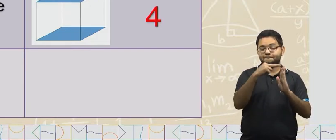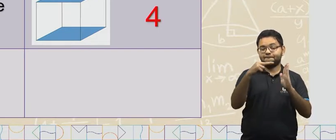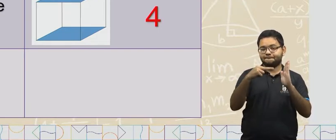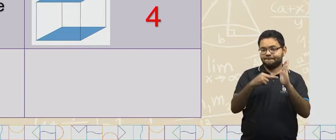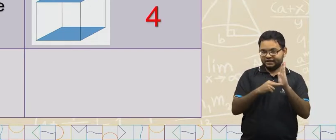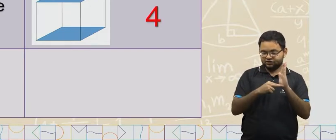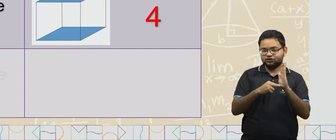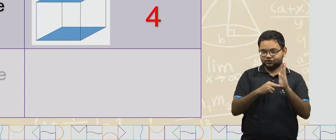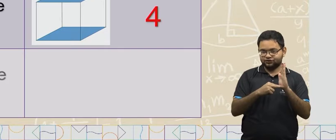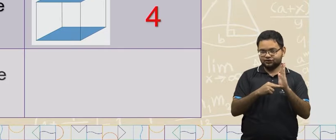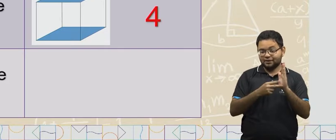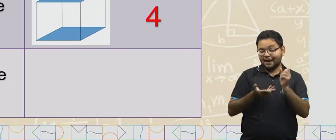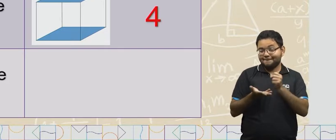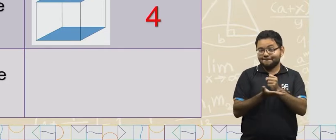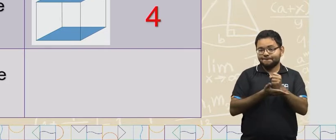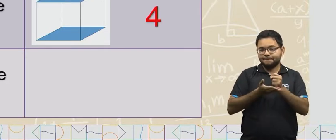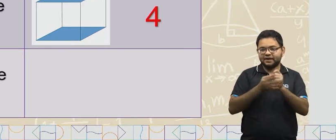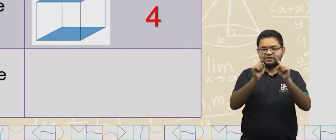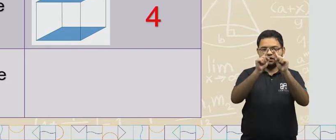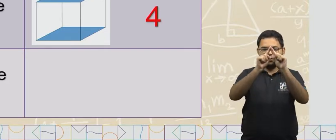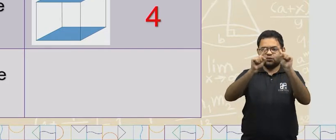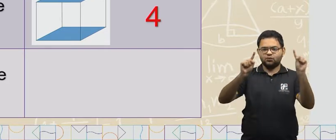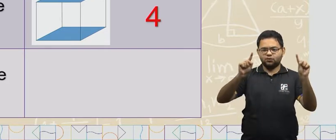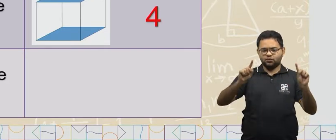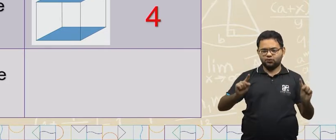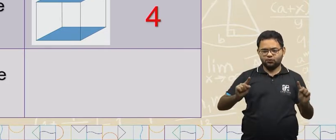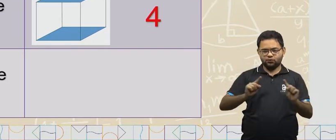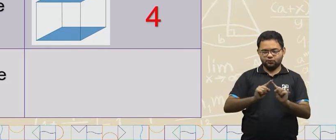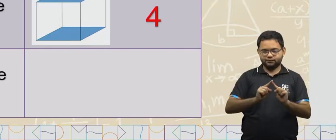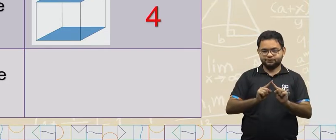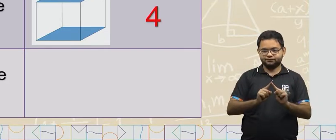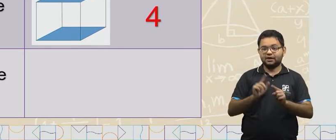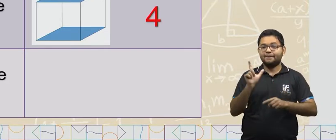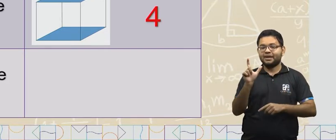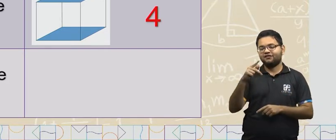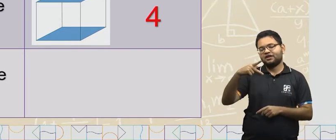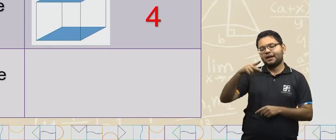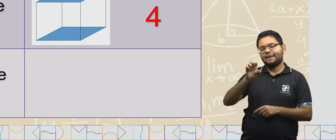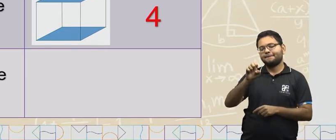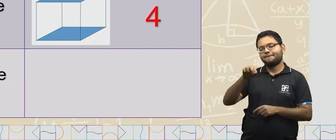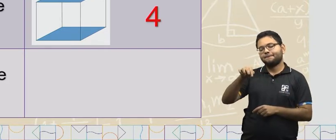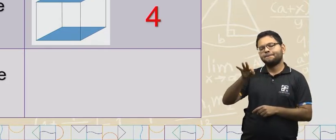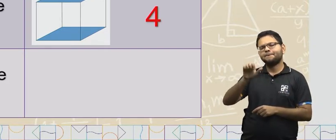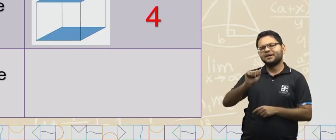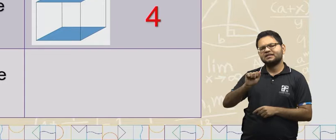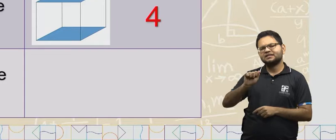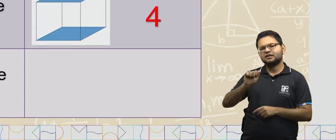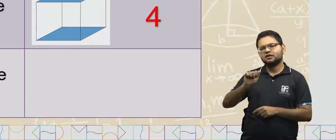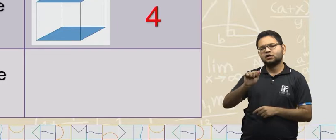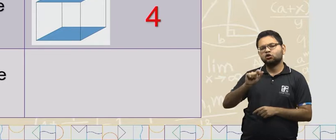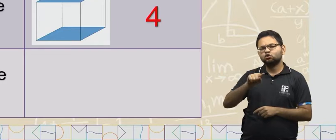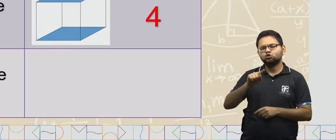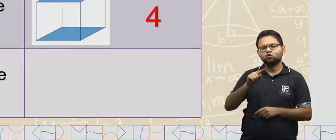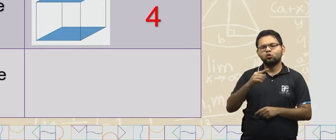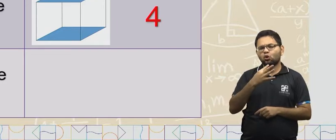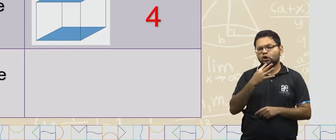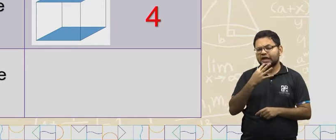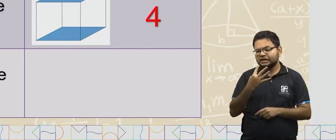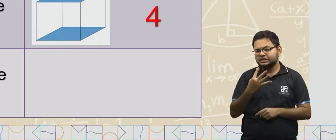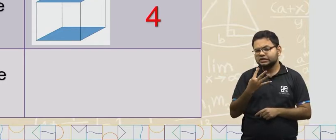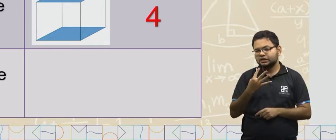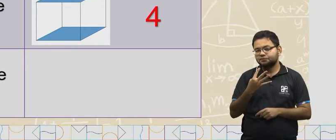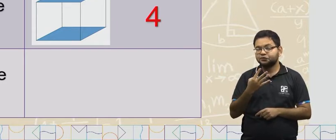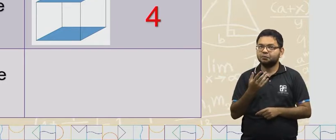base pentagonal. A palavra penta te lembra alguma coisa? Sim, ela lembra